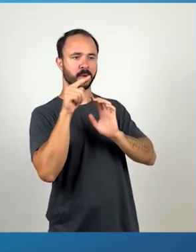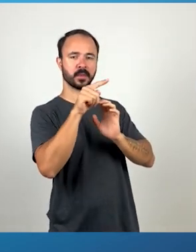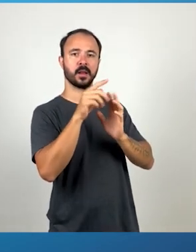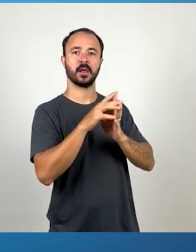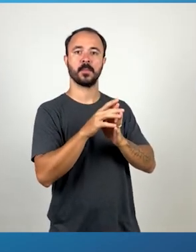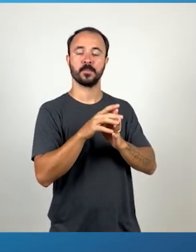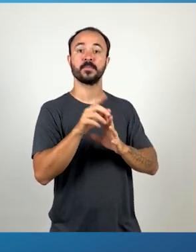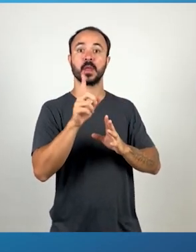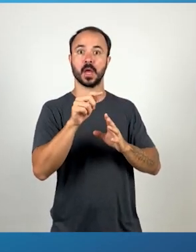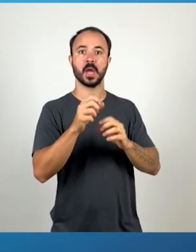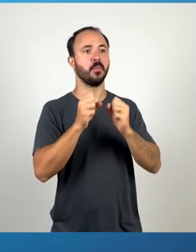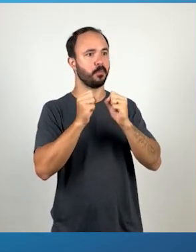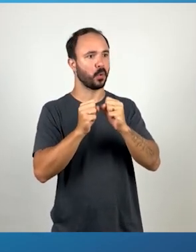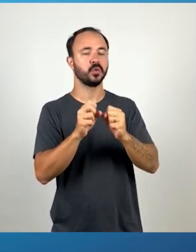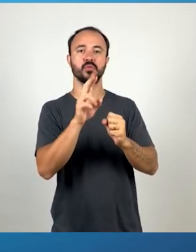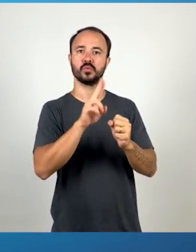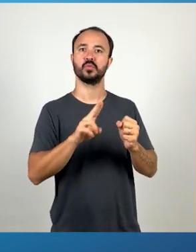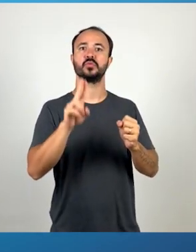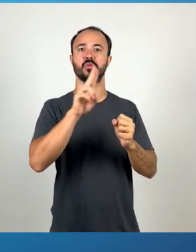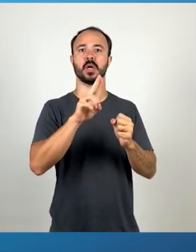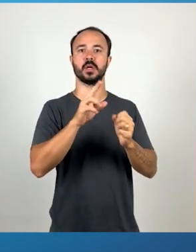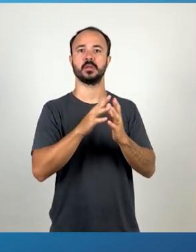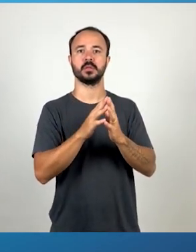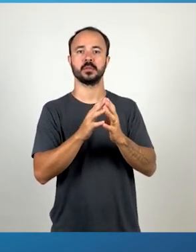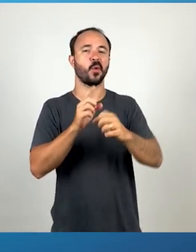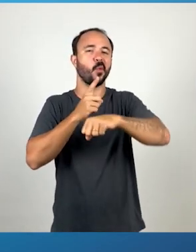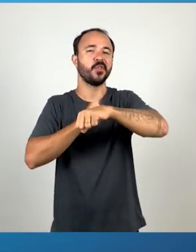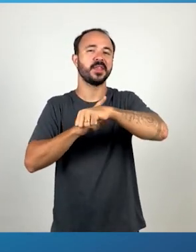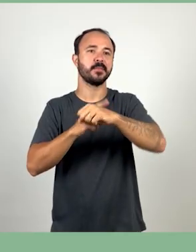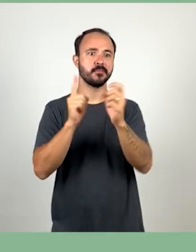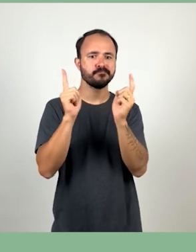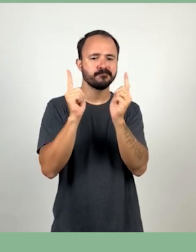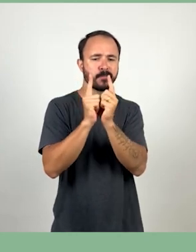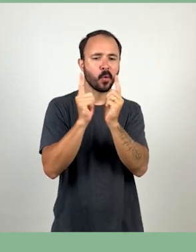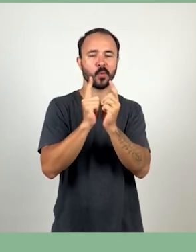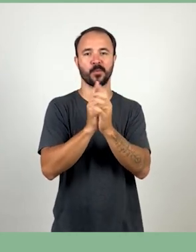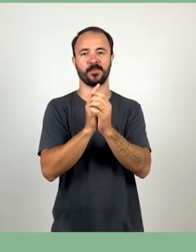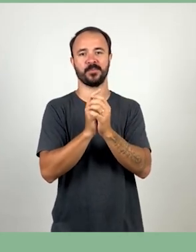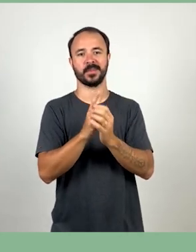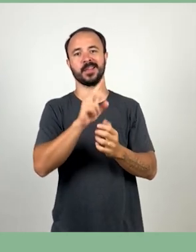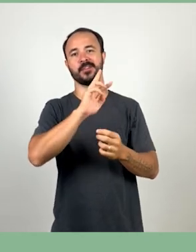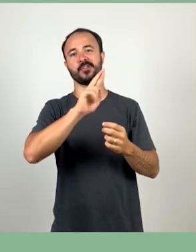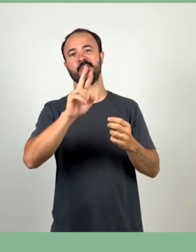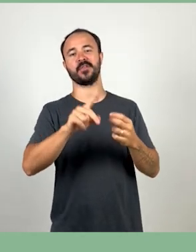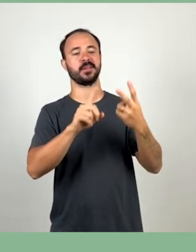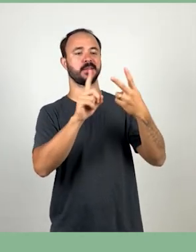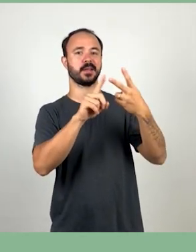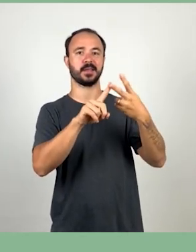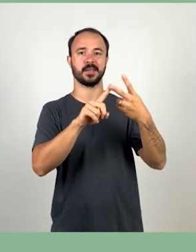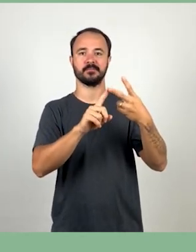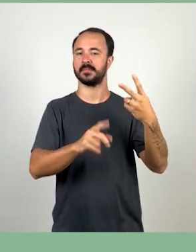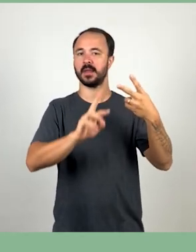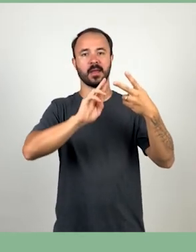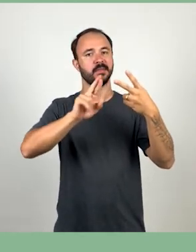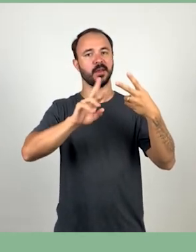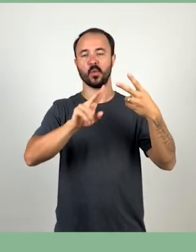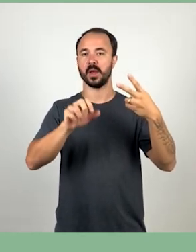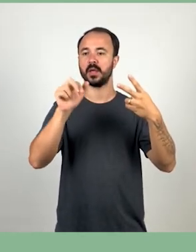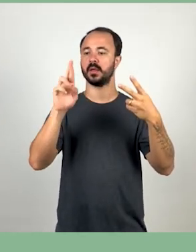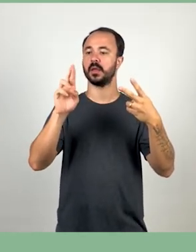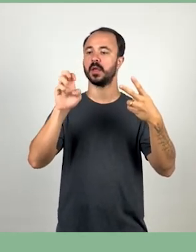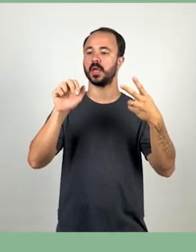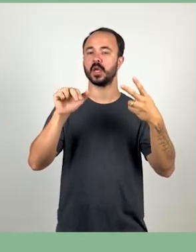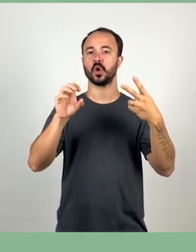porque ela pode sim ser utilizada em um curto espaço de tempo, né? Diferente da energia não renovável, que ela não se renova em um